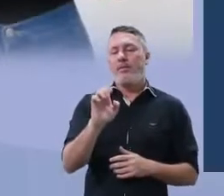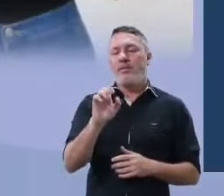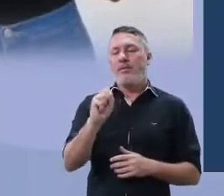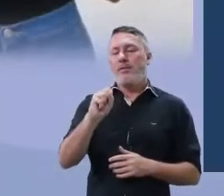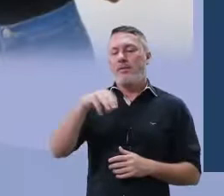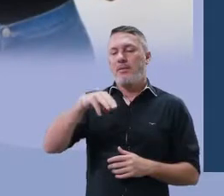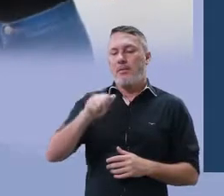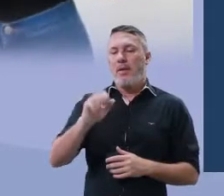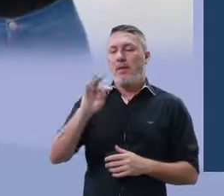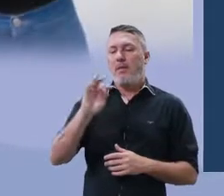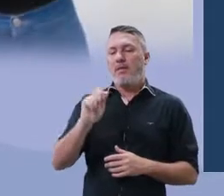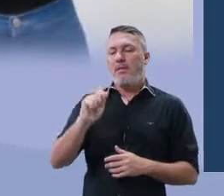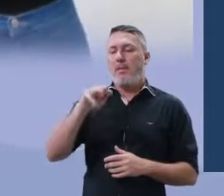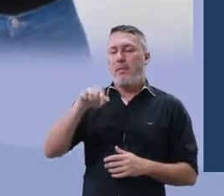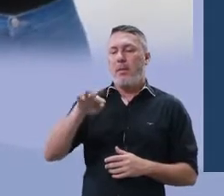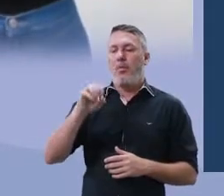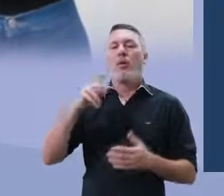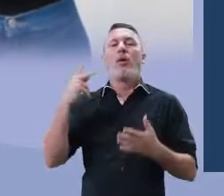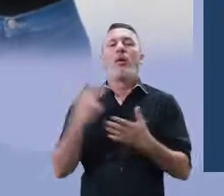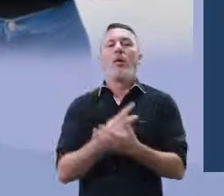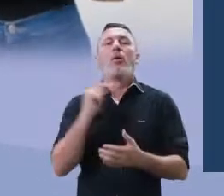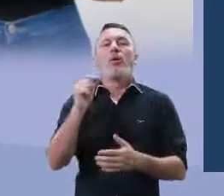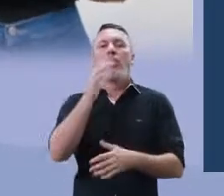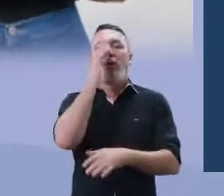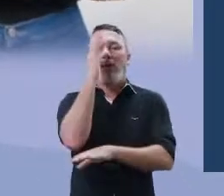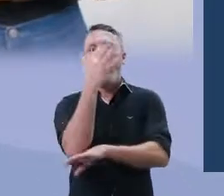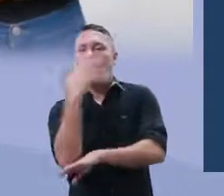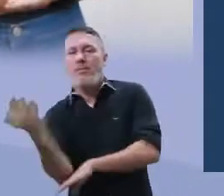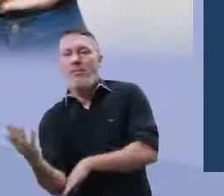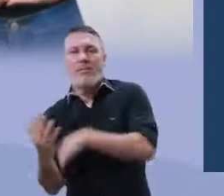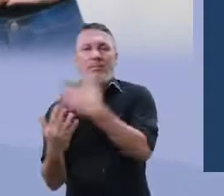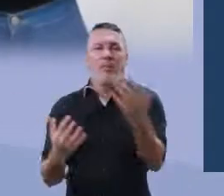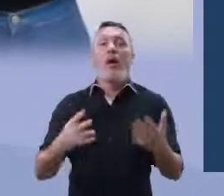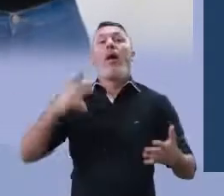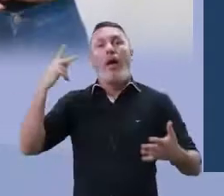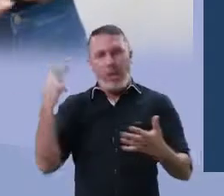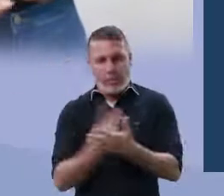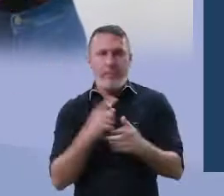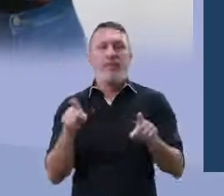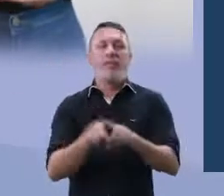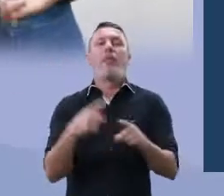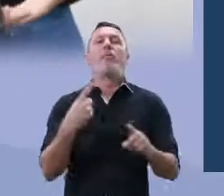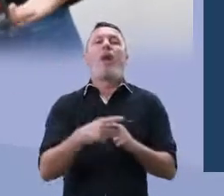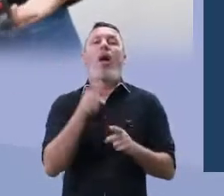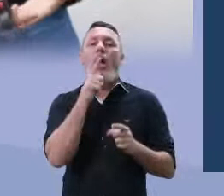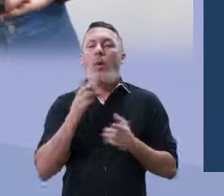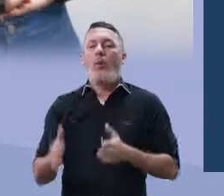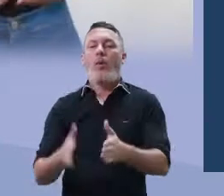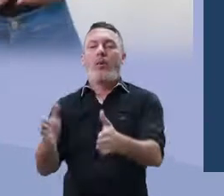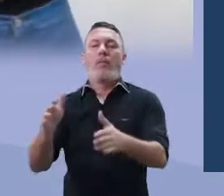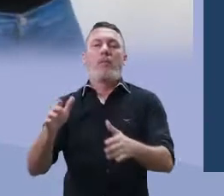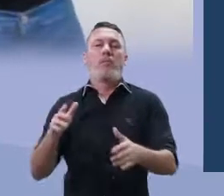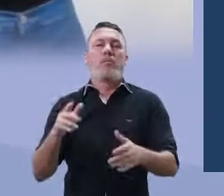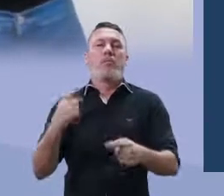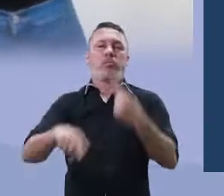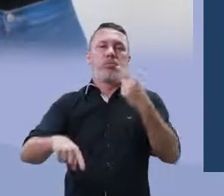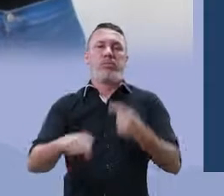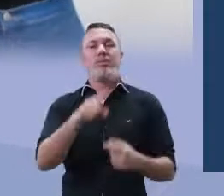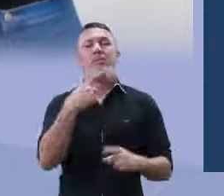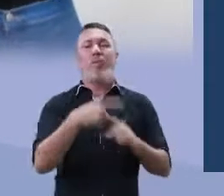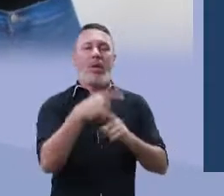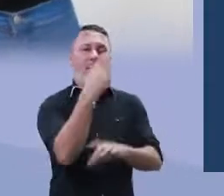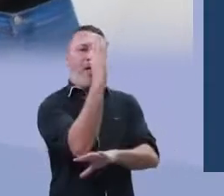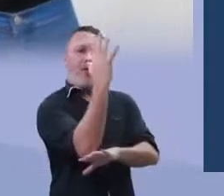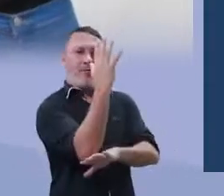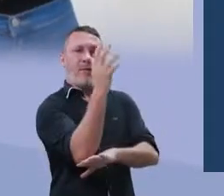O desmatamento. O que o desmatamento acaba promovendo disso tudo? Ele promove alterações no ciclo da água. Porque como a gente tira a